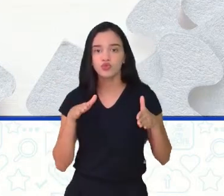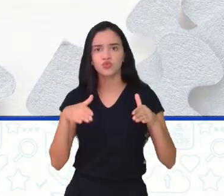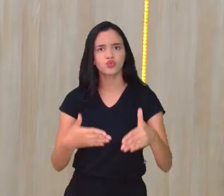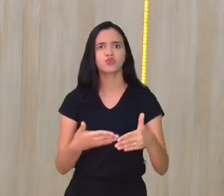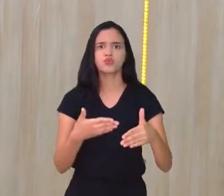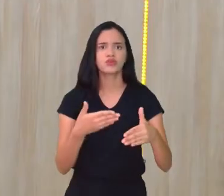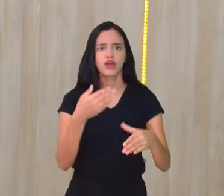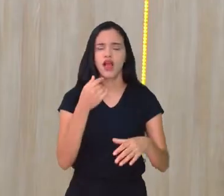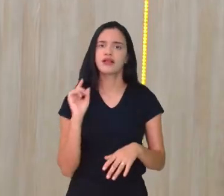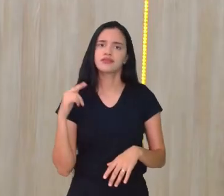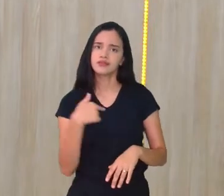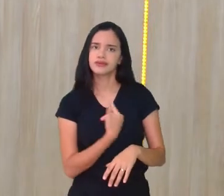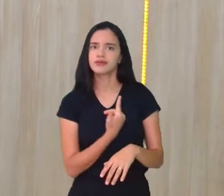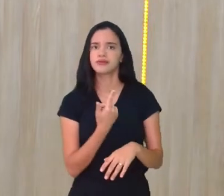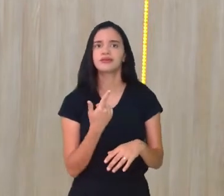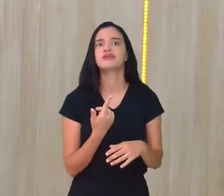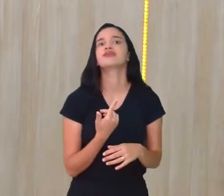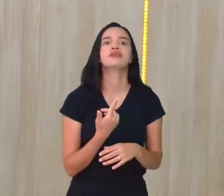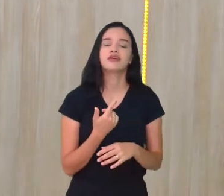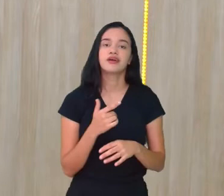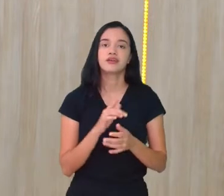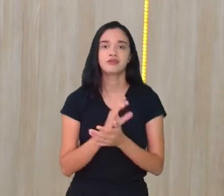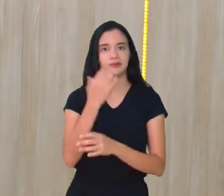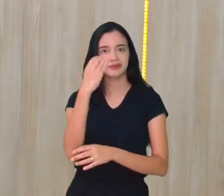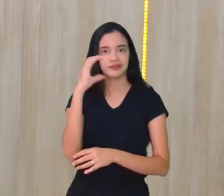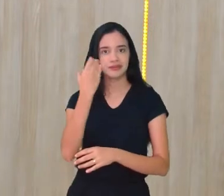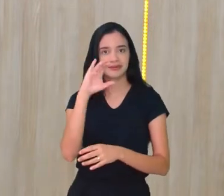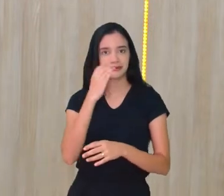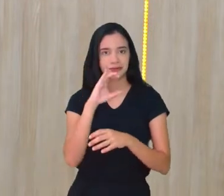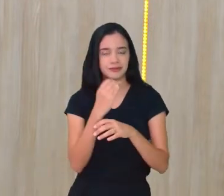exclusivas da nossa ciência